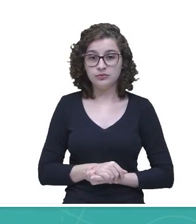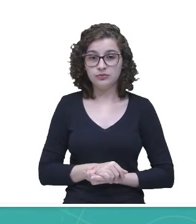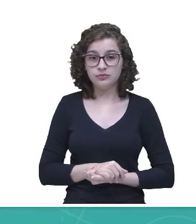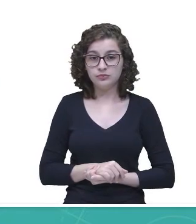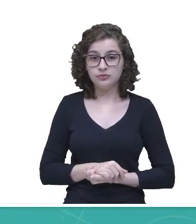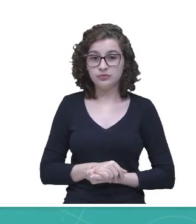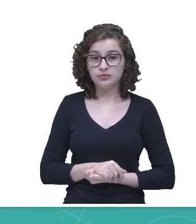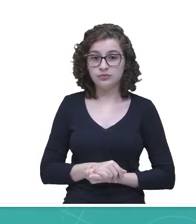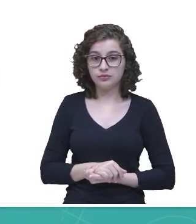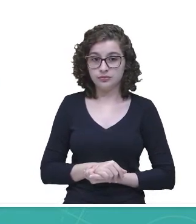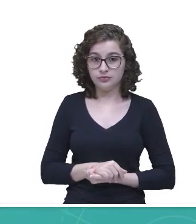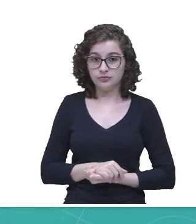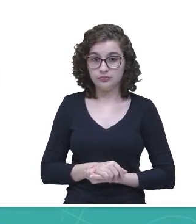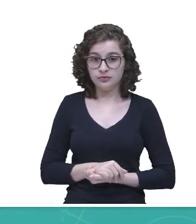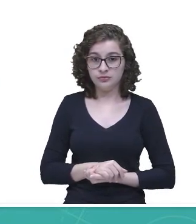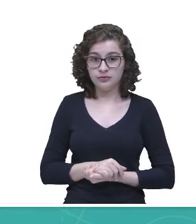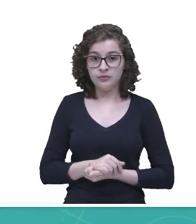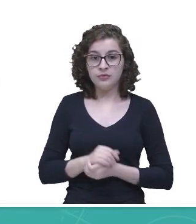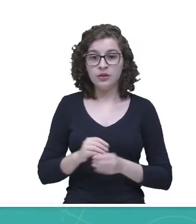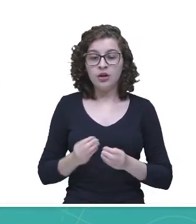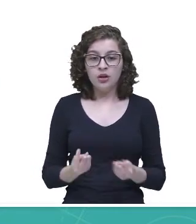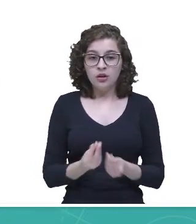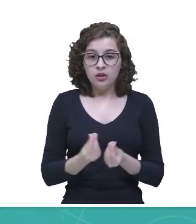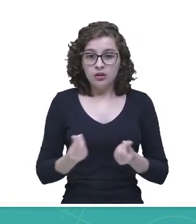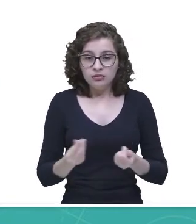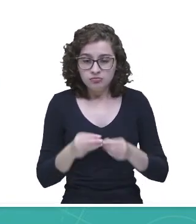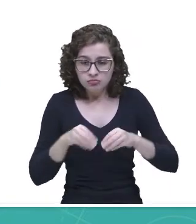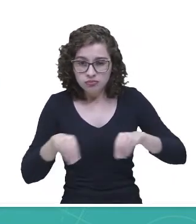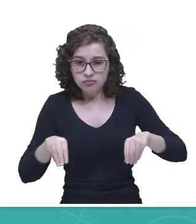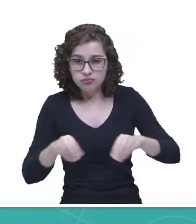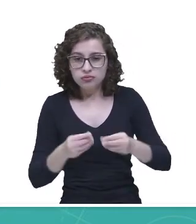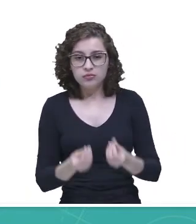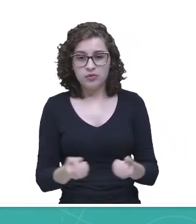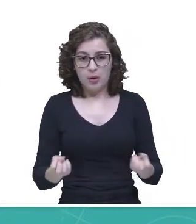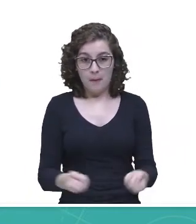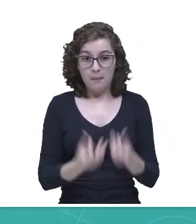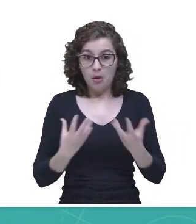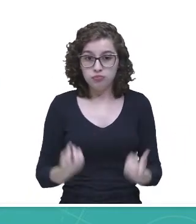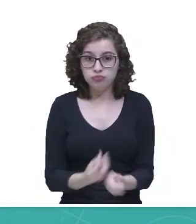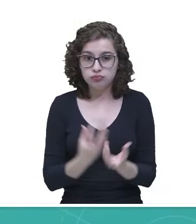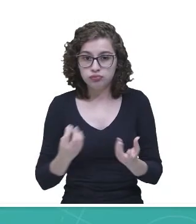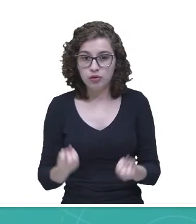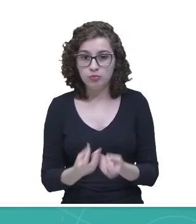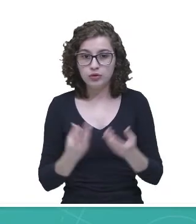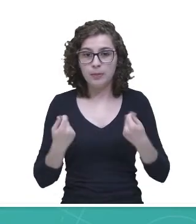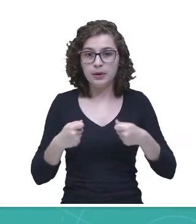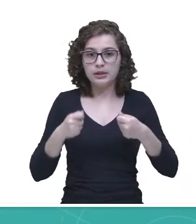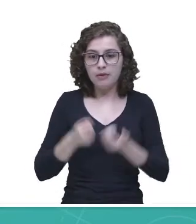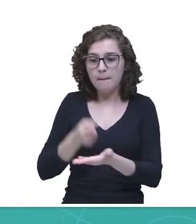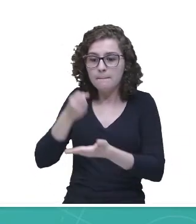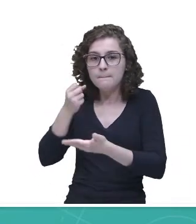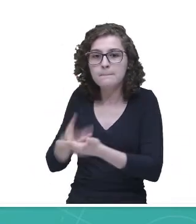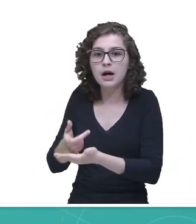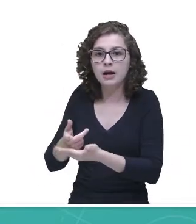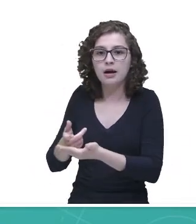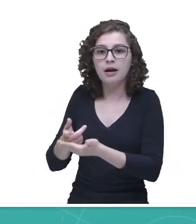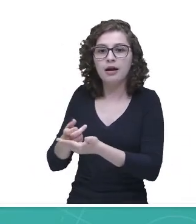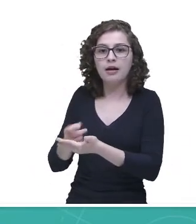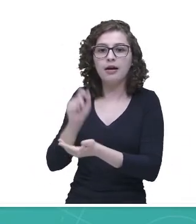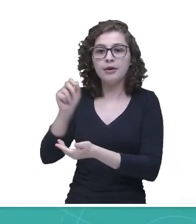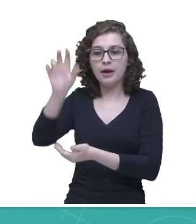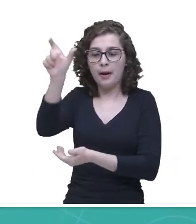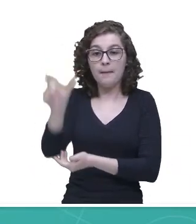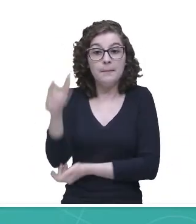produção correspondia a mais tributos a serem pagos ao senhor feudal. Então aqui, gente,